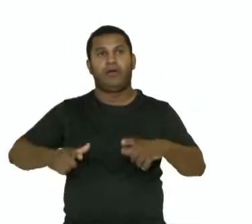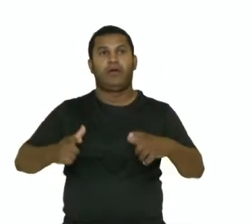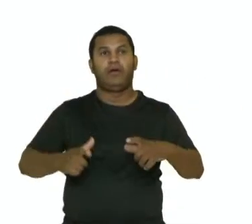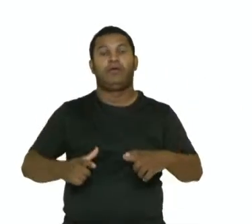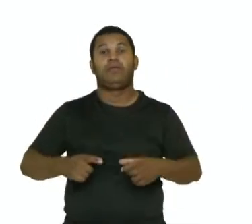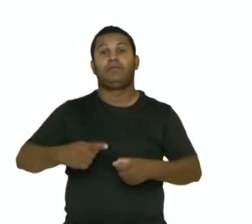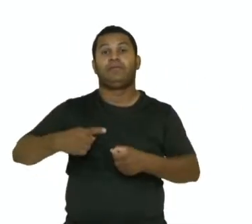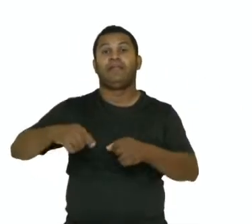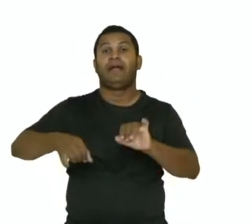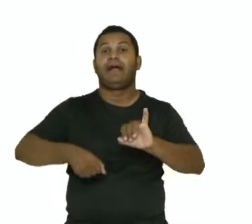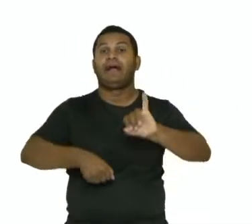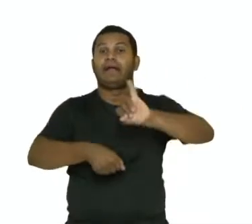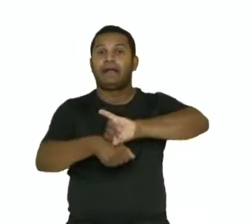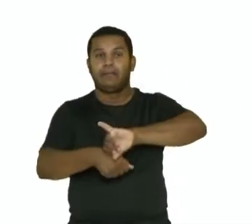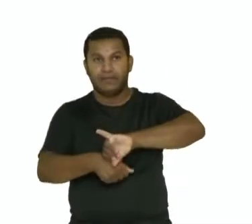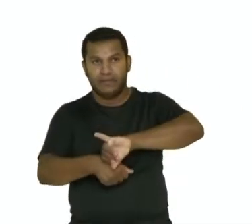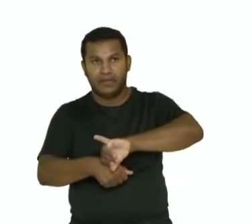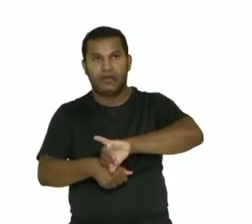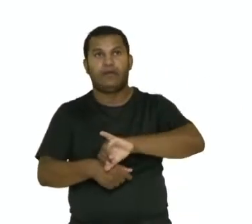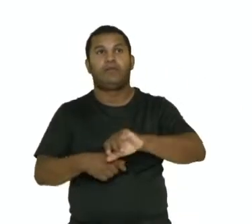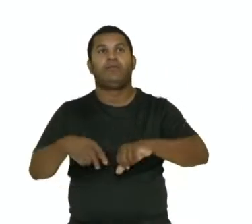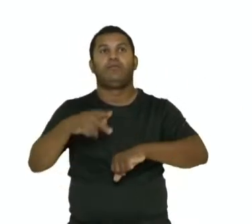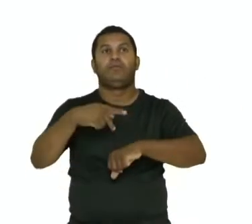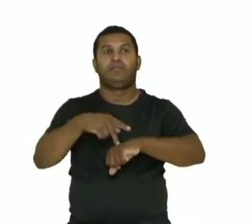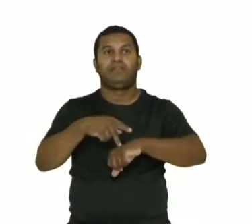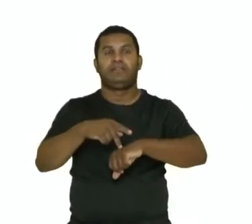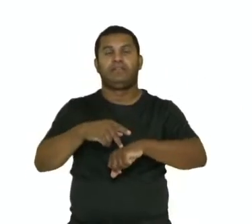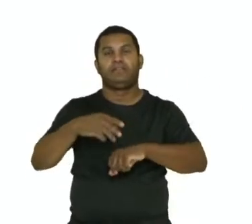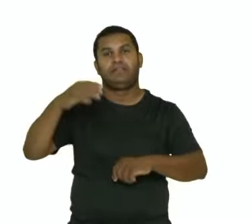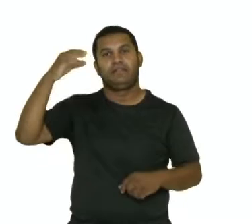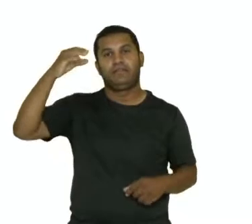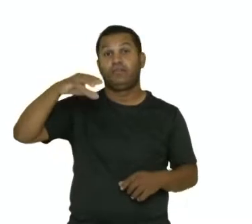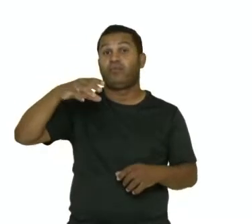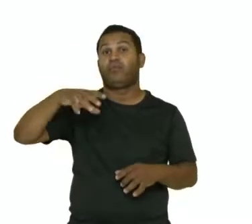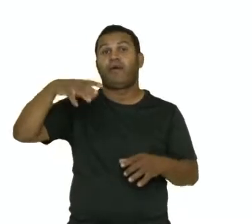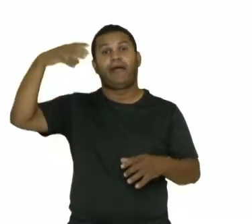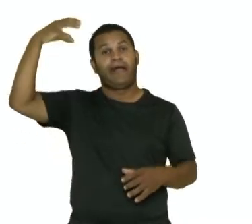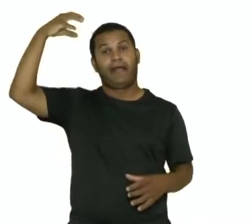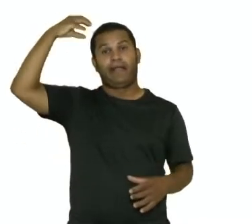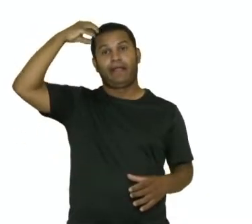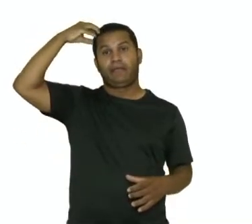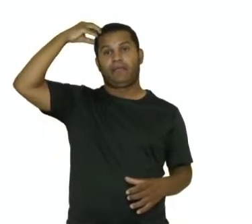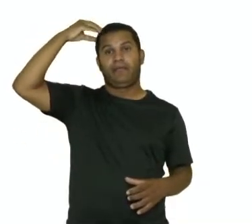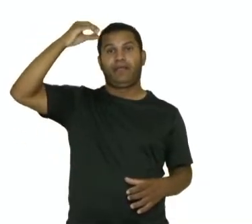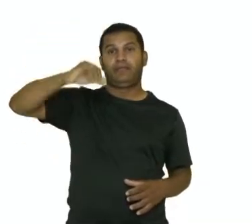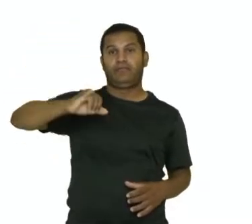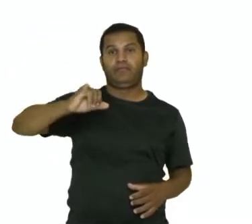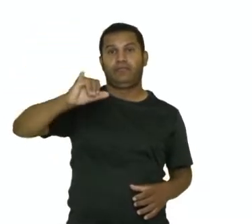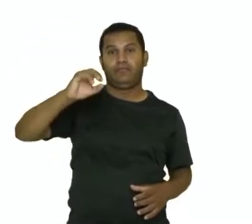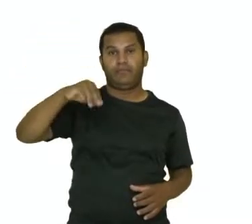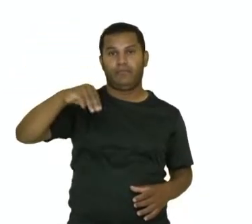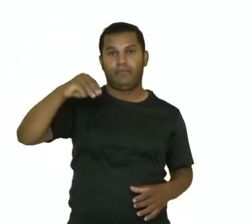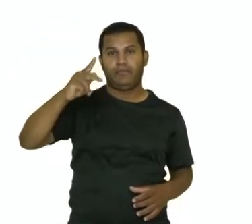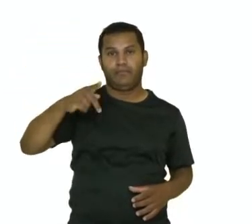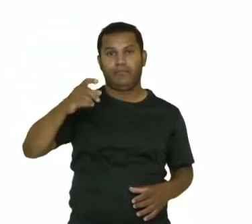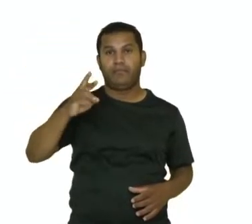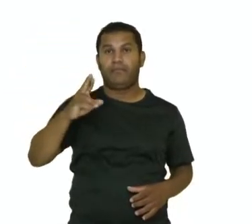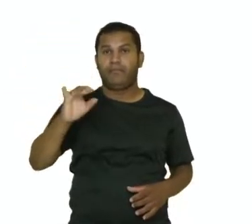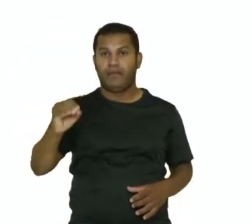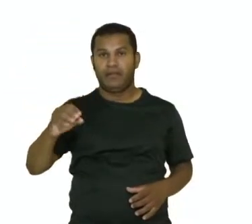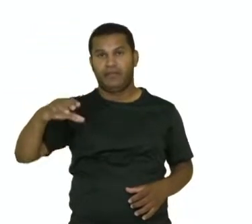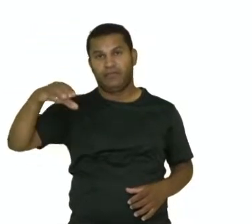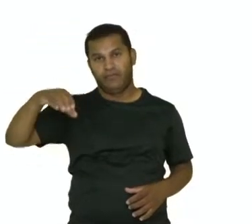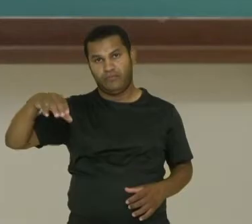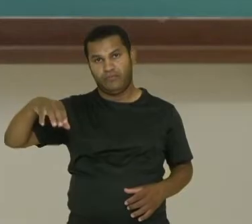contribuíram para a rápida conquista do Império Inca? Existem semelhanças e relação entre o Império Inca e Azteca?